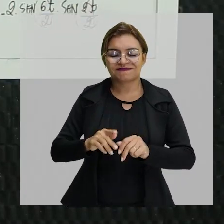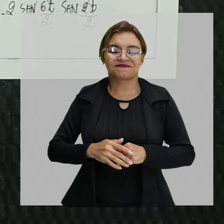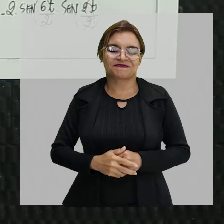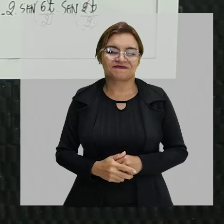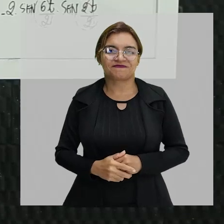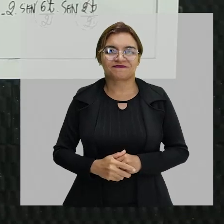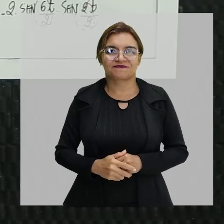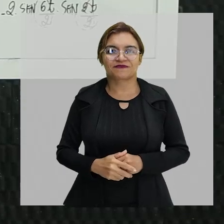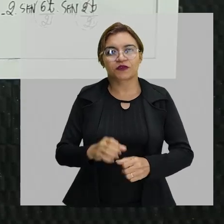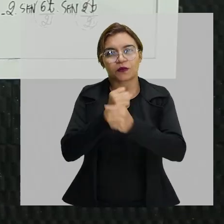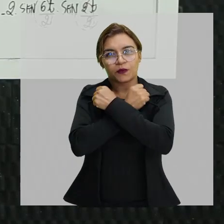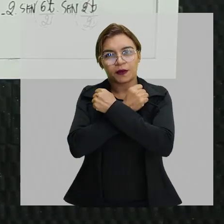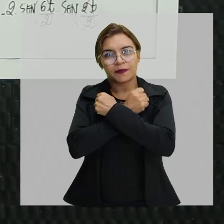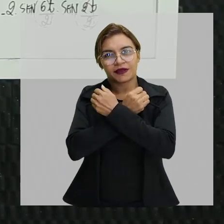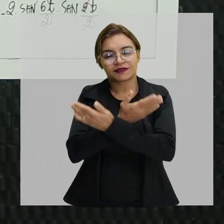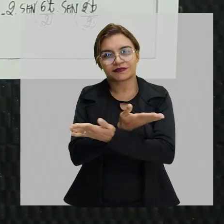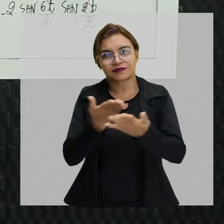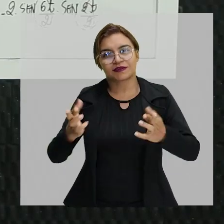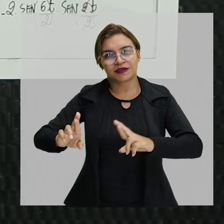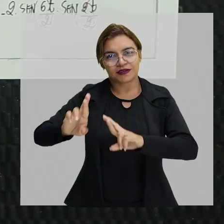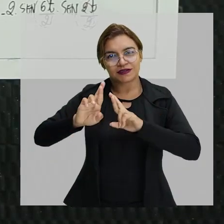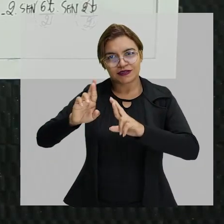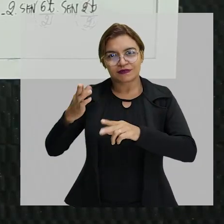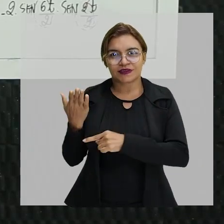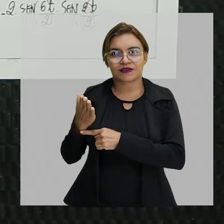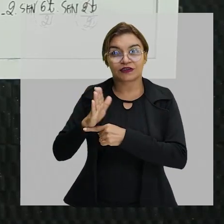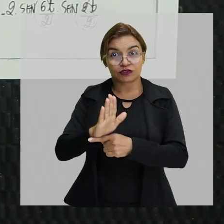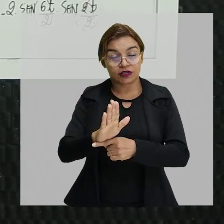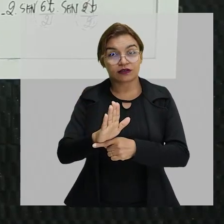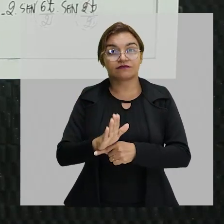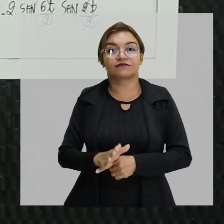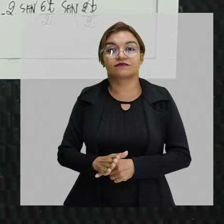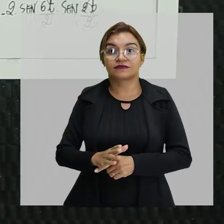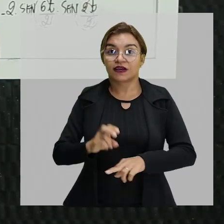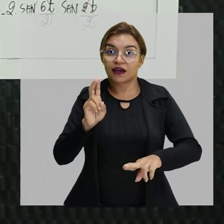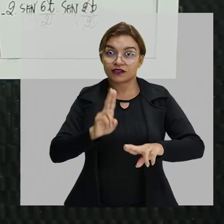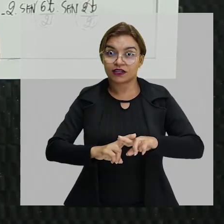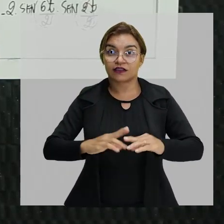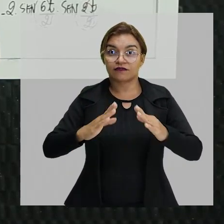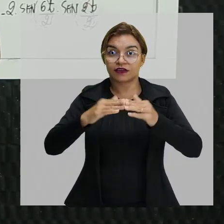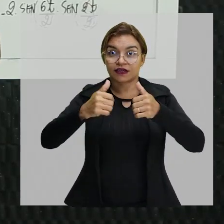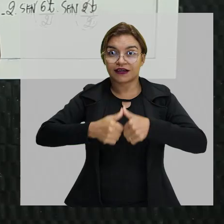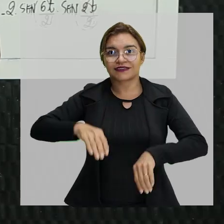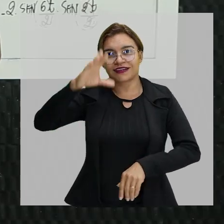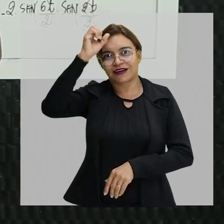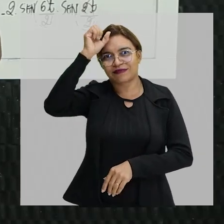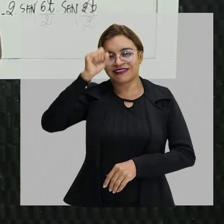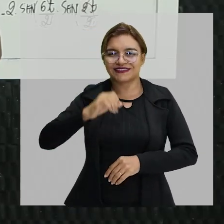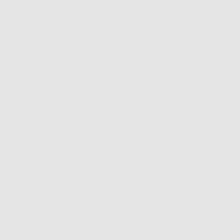Beleza? Então um abraço a todos, espero que tenha ajudado. Já sabe, né? Hashtag fica em casa aprendendo.